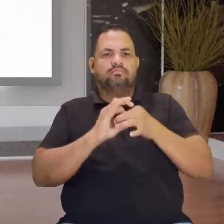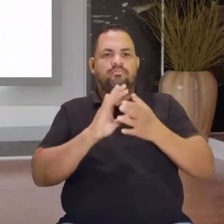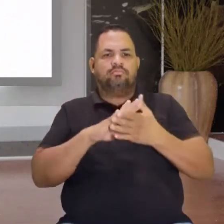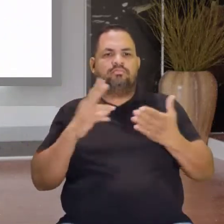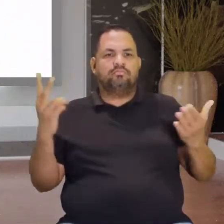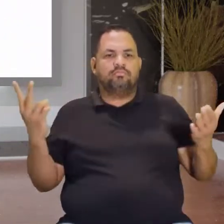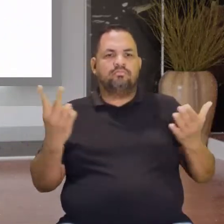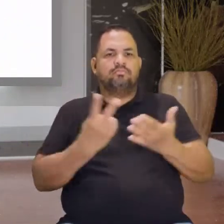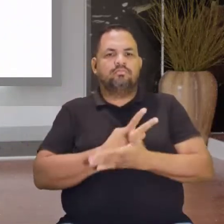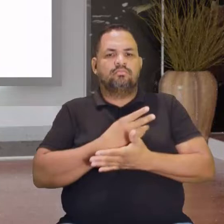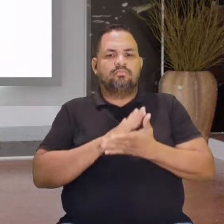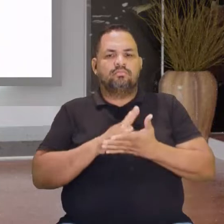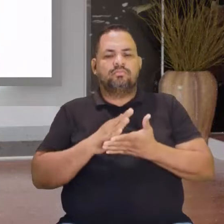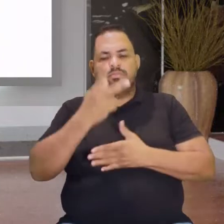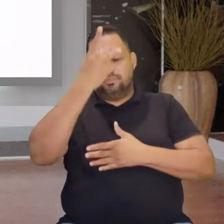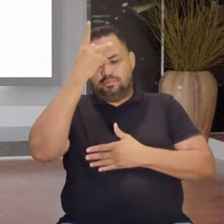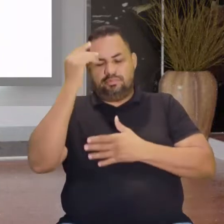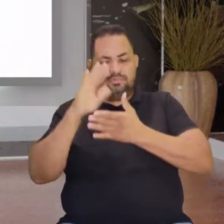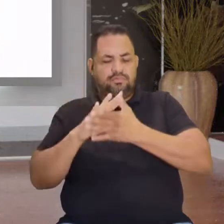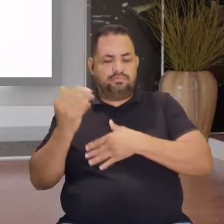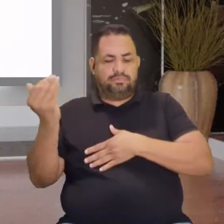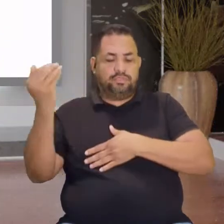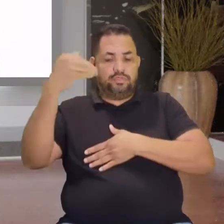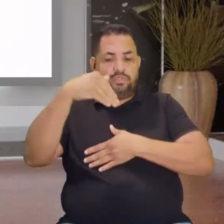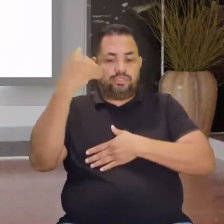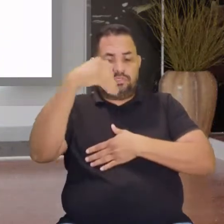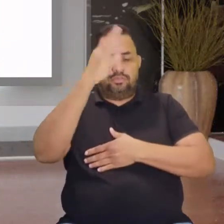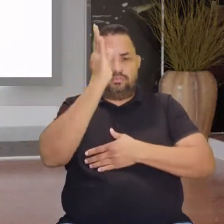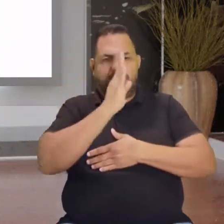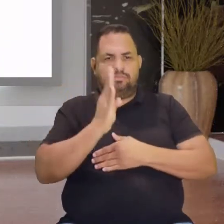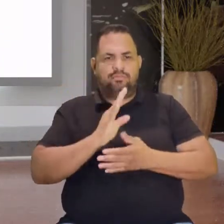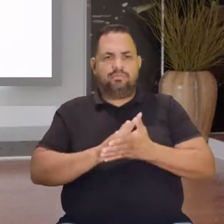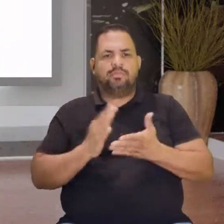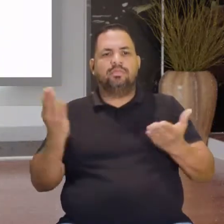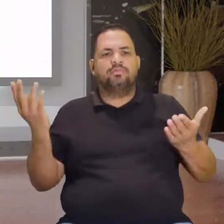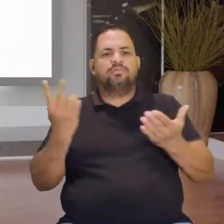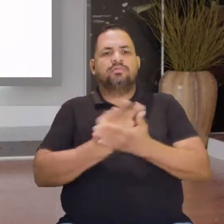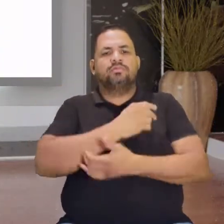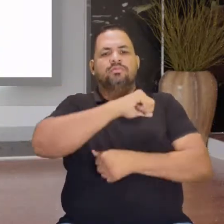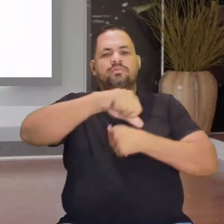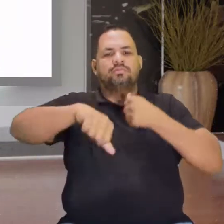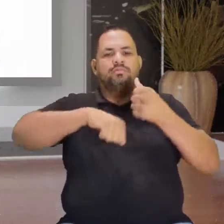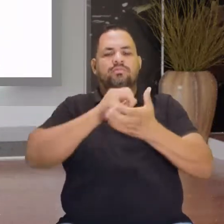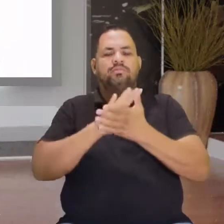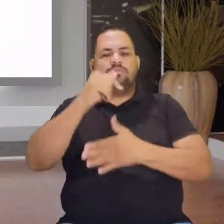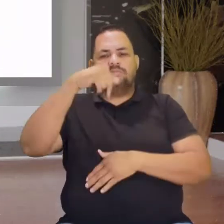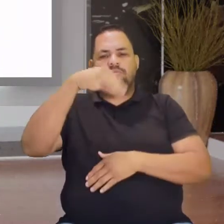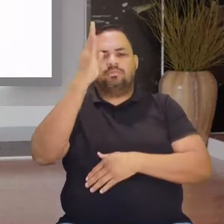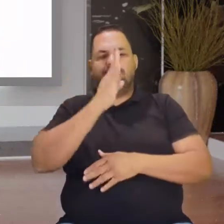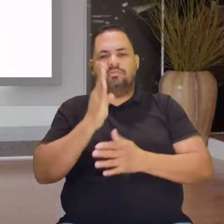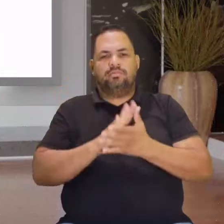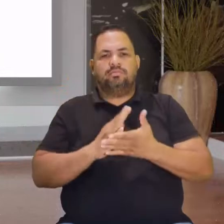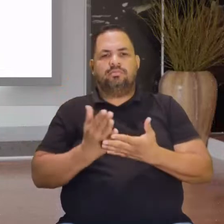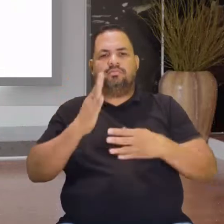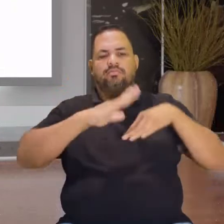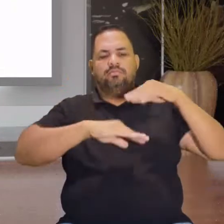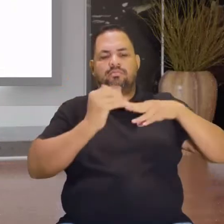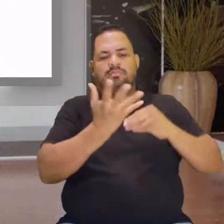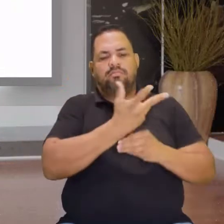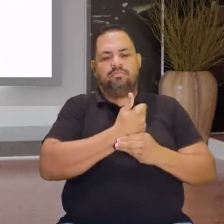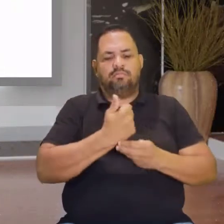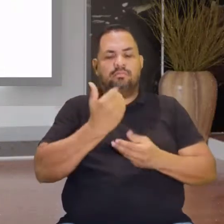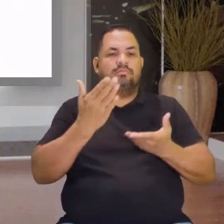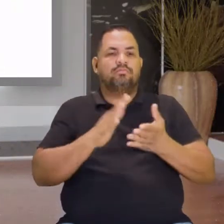também muitos imigrantes. Isso marca o quê? Muitas mudanças no Brasil, né, professor? Então, os nossos artistas, muitos deles,